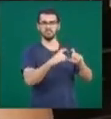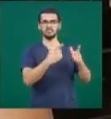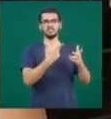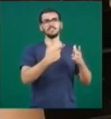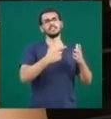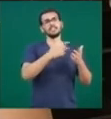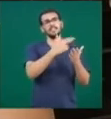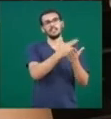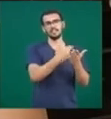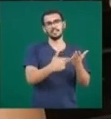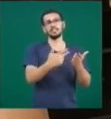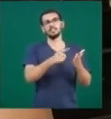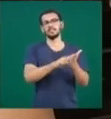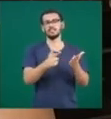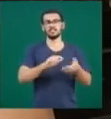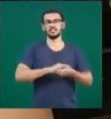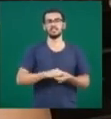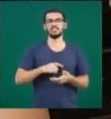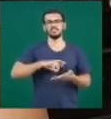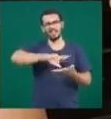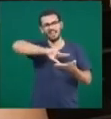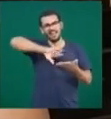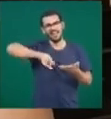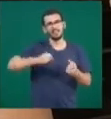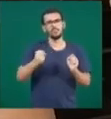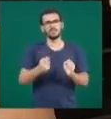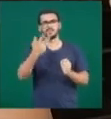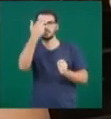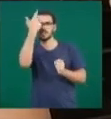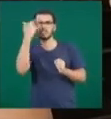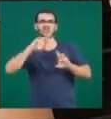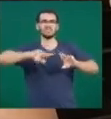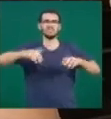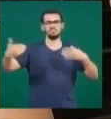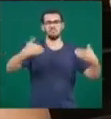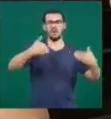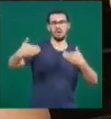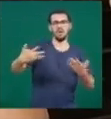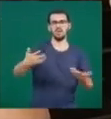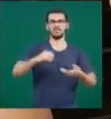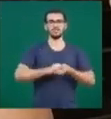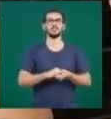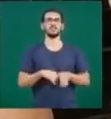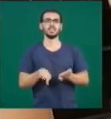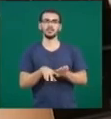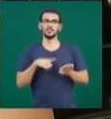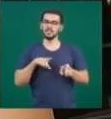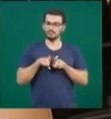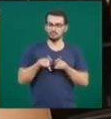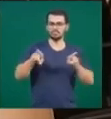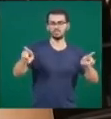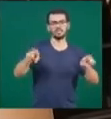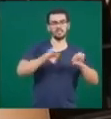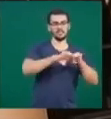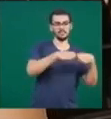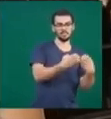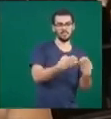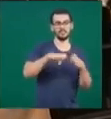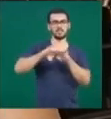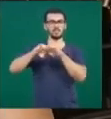Então está bem diverso assim para atender mesmo todos os públicos. A programação também é simultânea, então está acontecendo